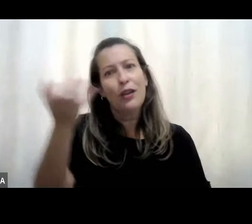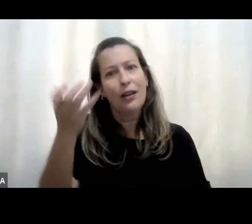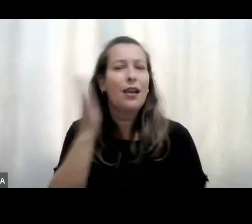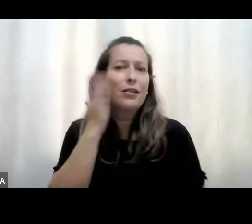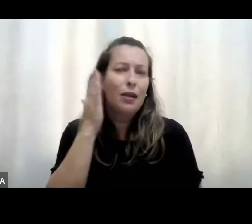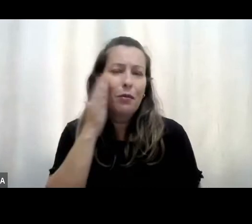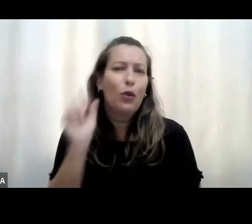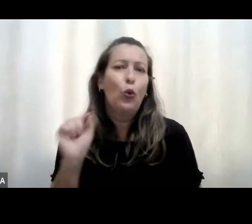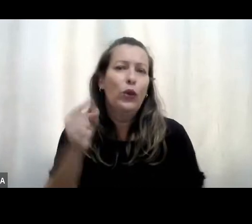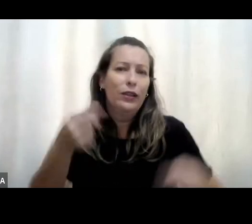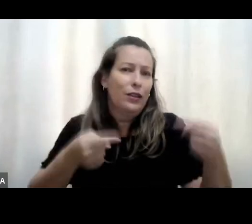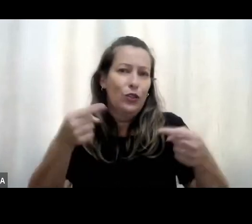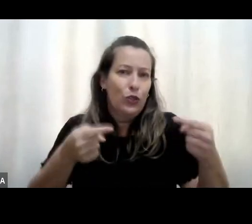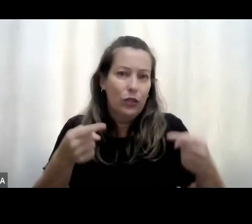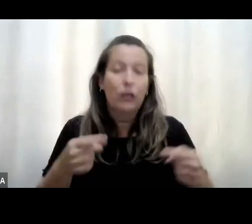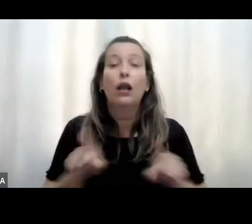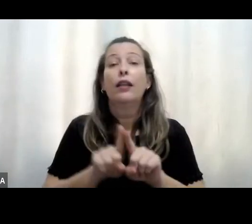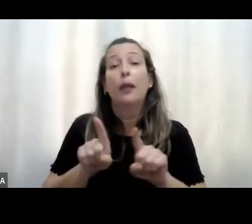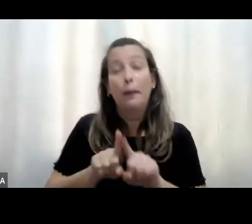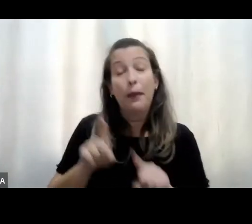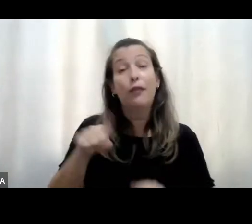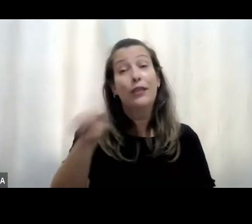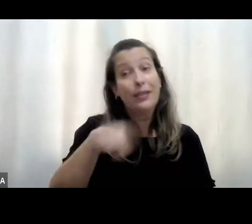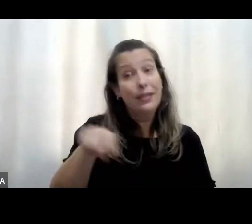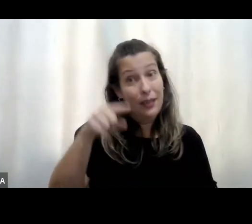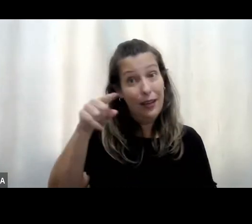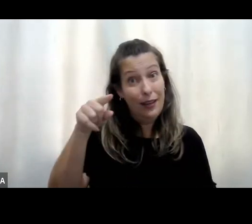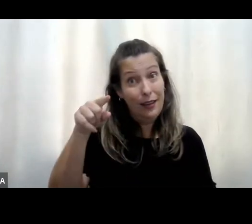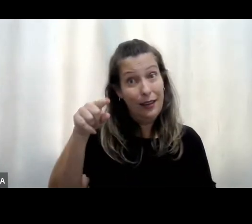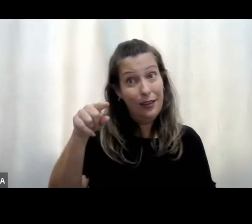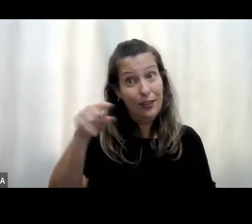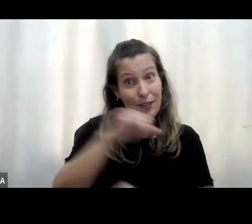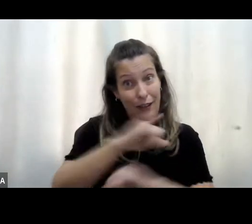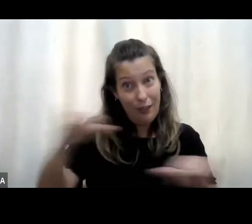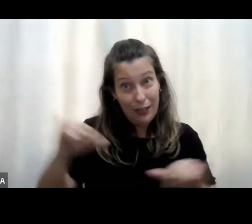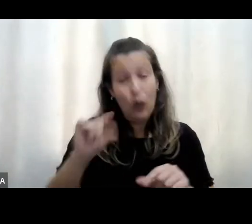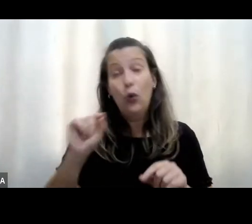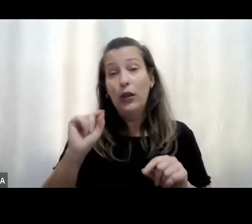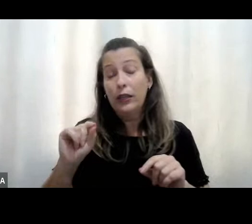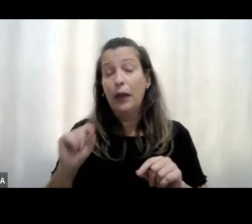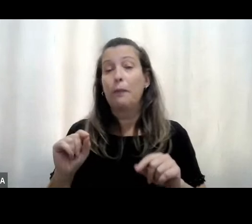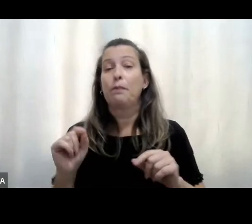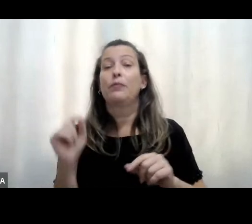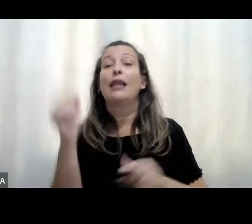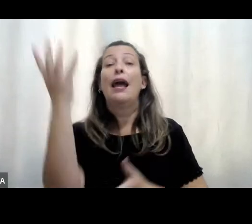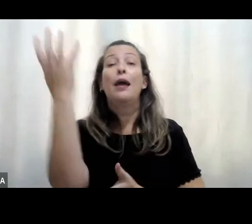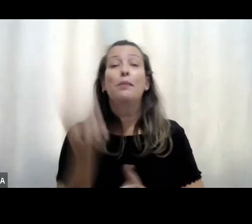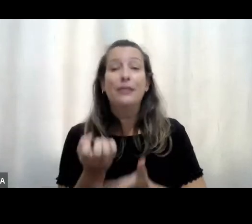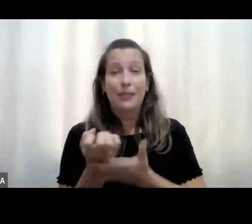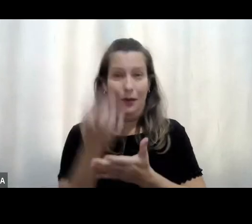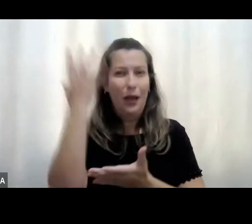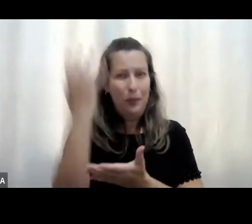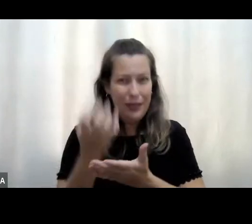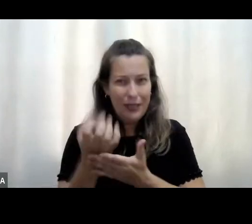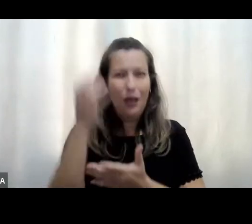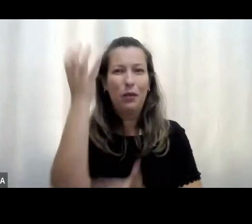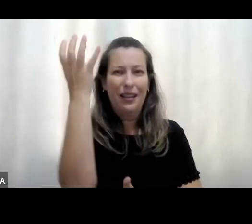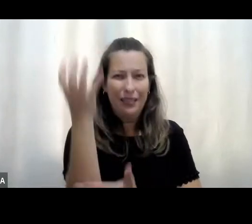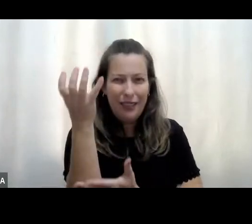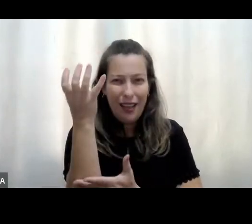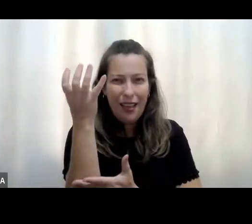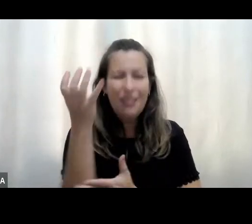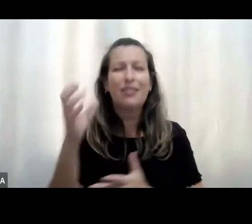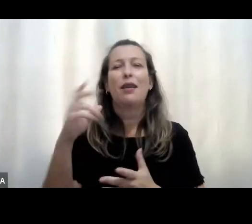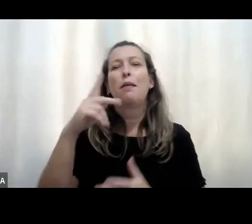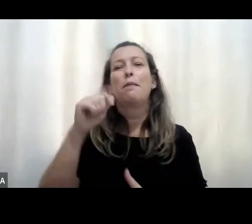discutido. Lembrando ainda que na TV aberta... na recepção por antena parabólica, como é difícil, né? Você tem que sintonizar a antena,